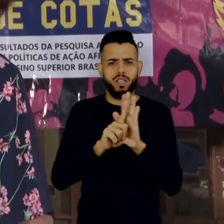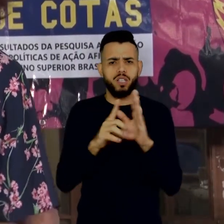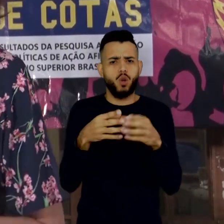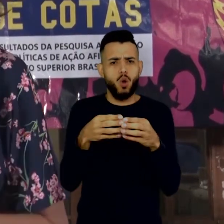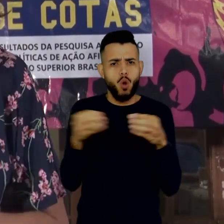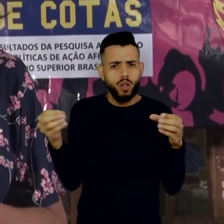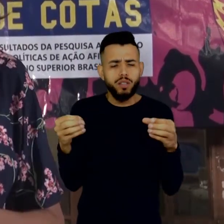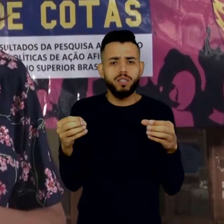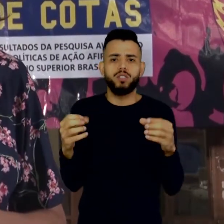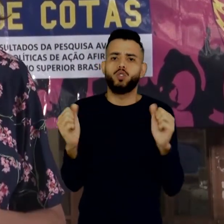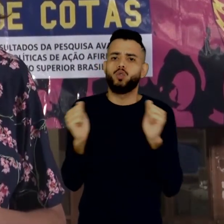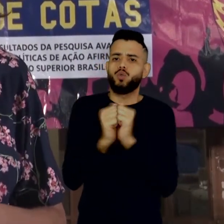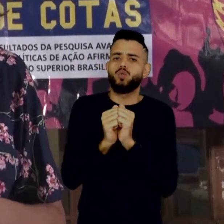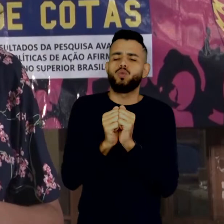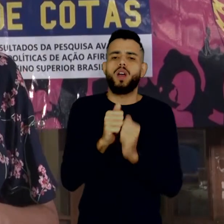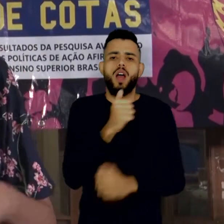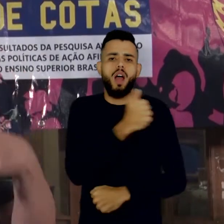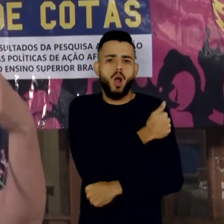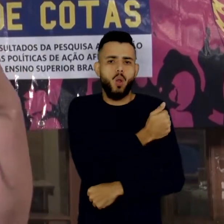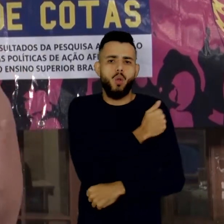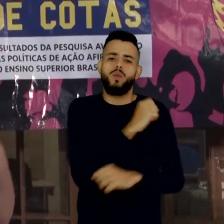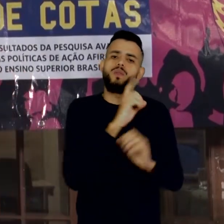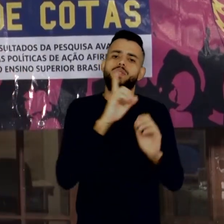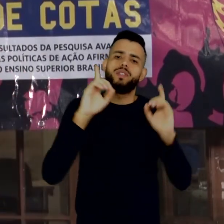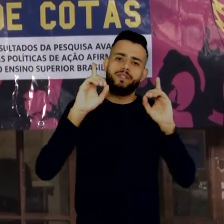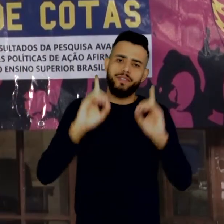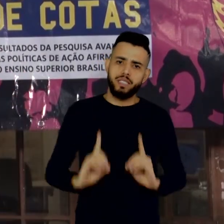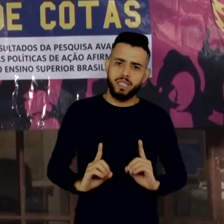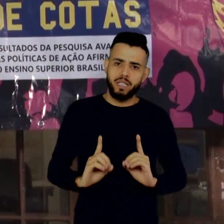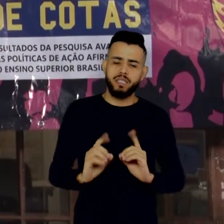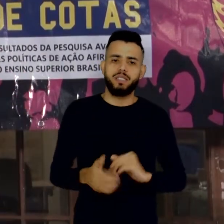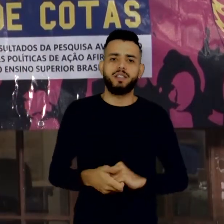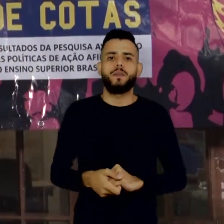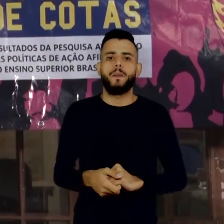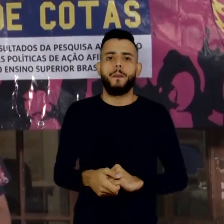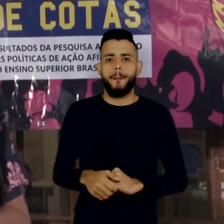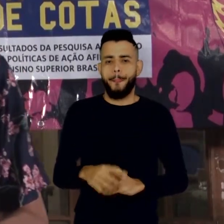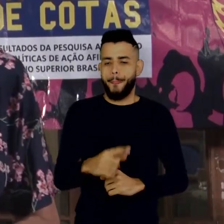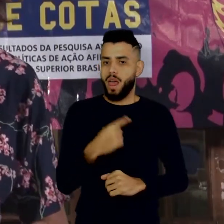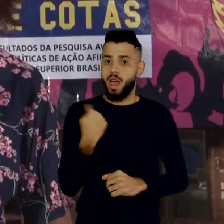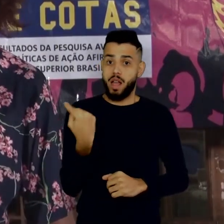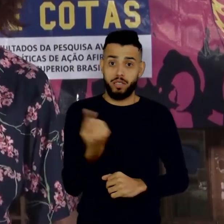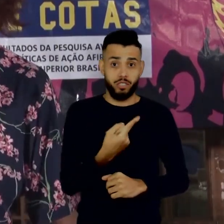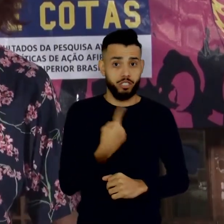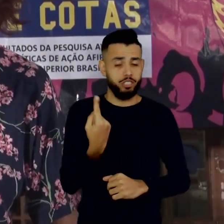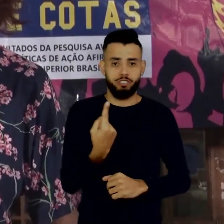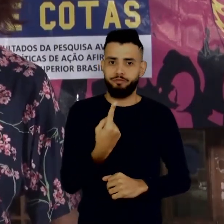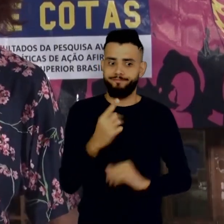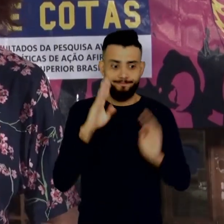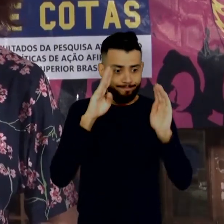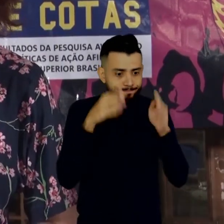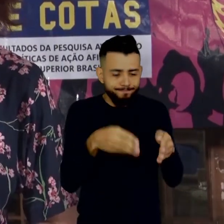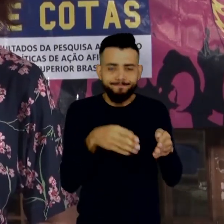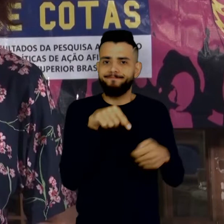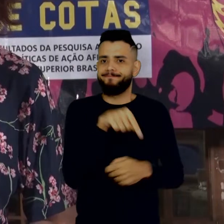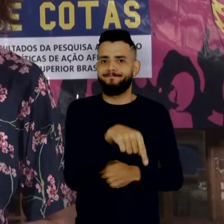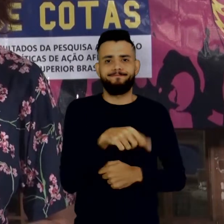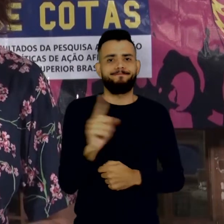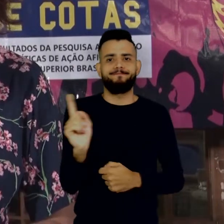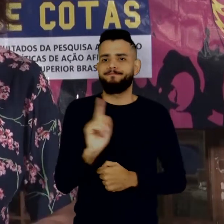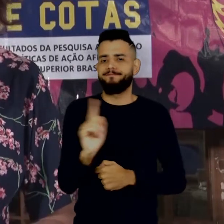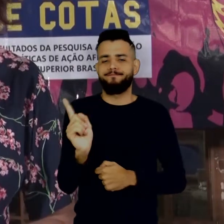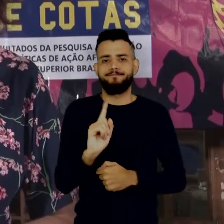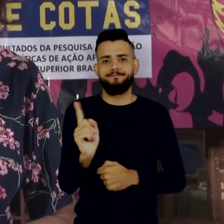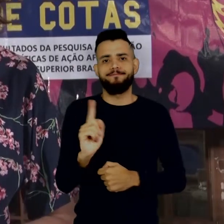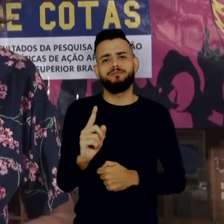a estudantes com deficiência. Nós não mergulhamos, né, nesse aspecto,